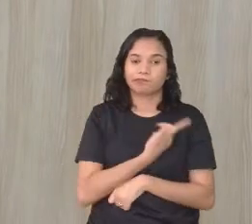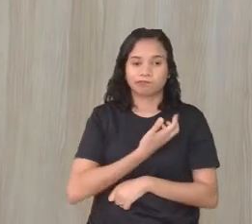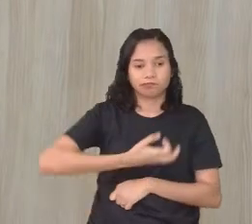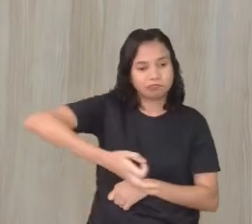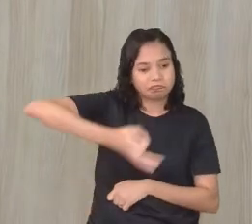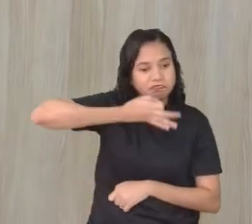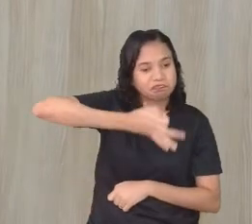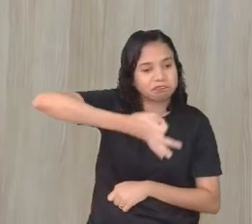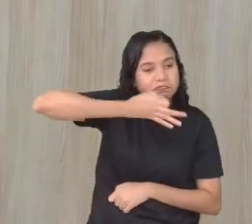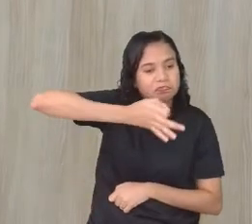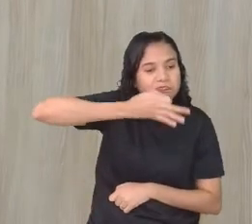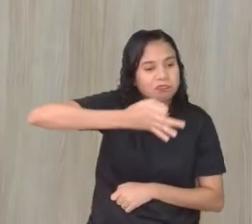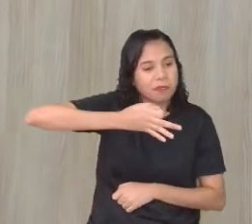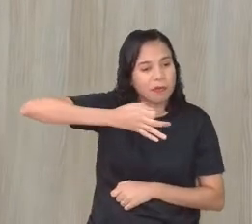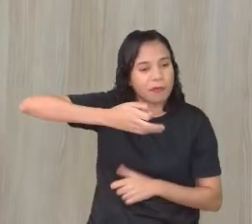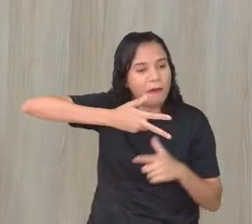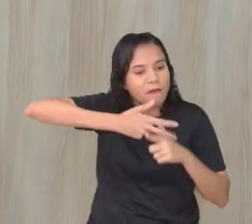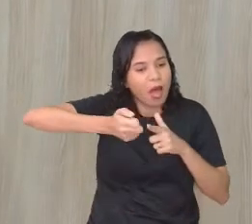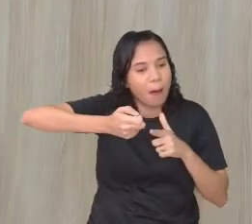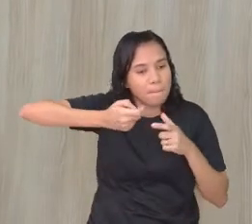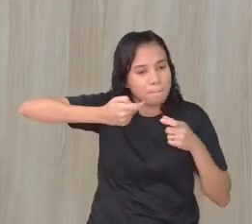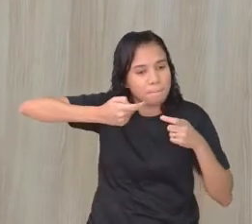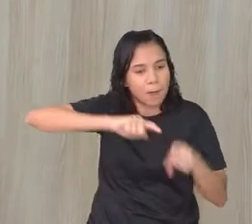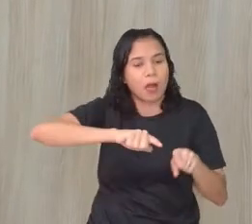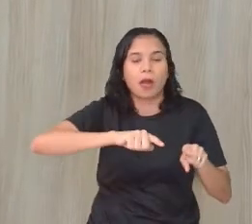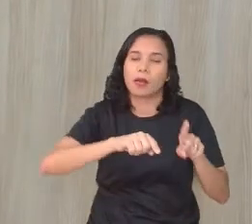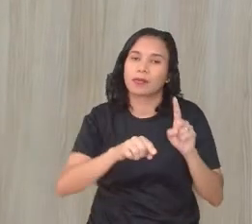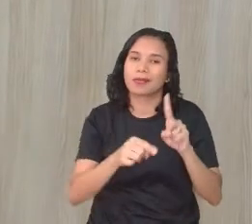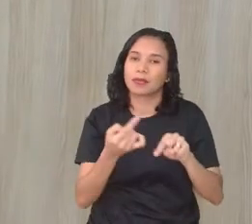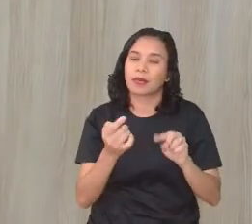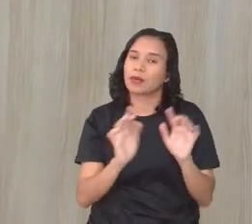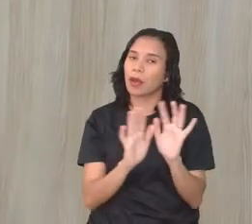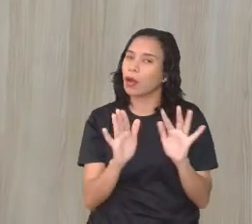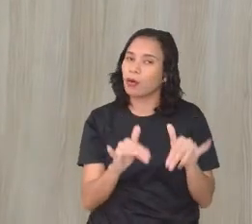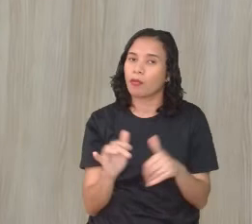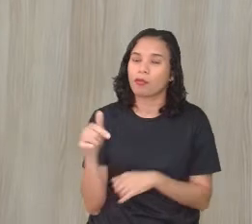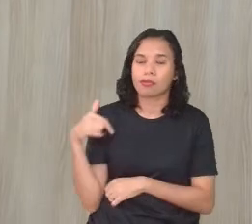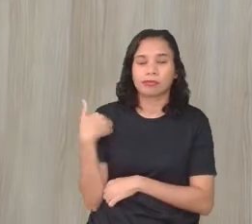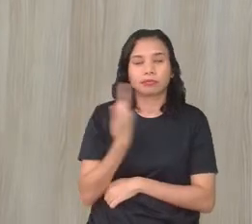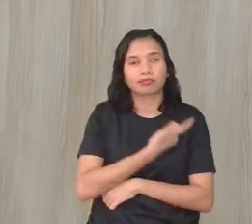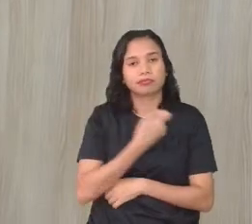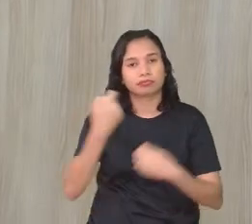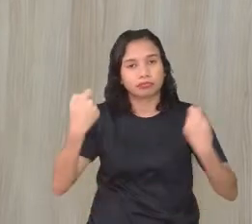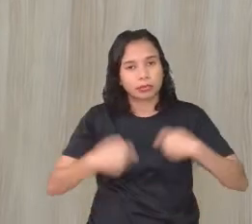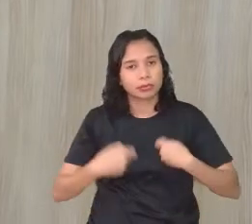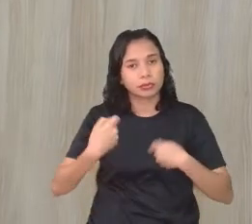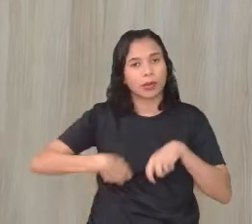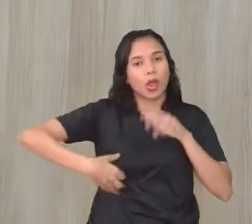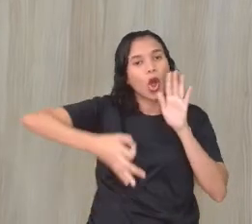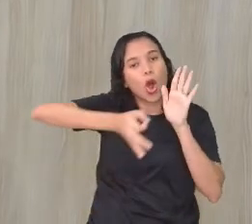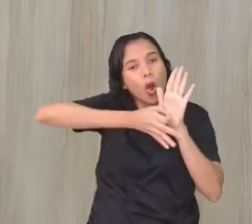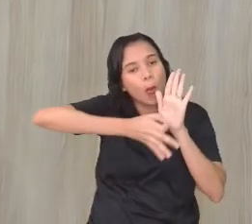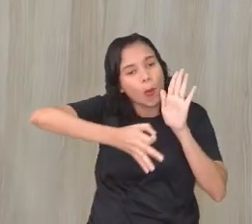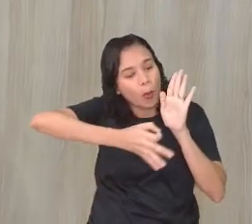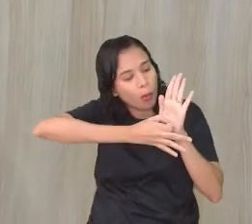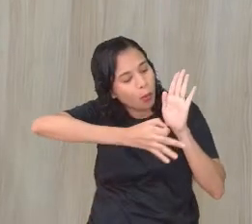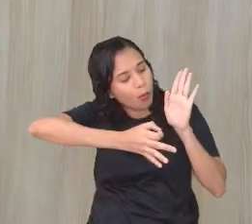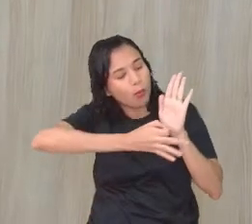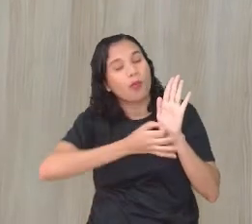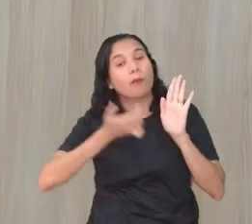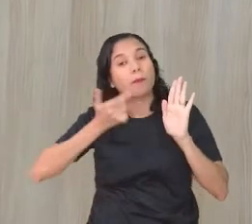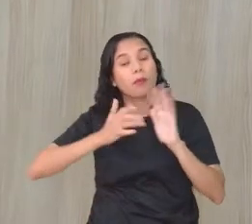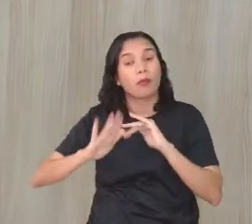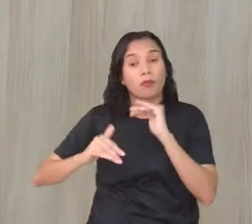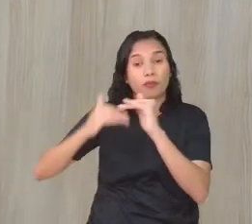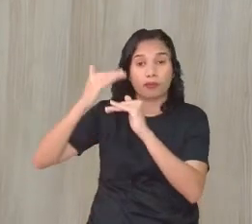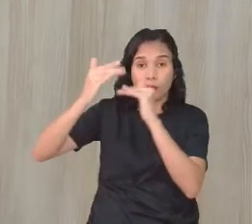argumentar querendo vencer com os nossos argumentos, mas argumentar para